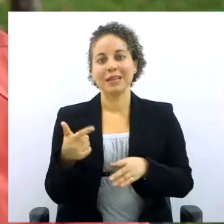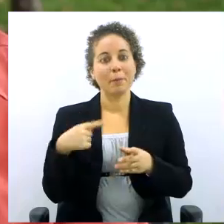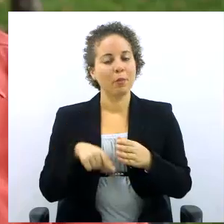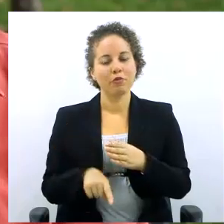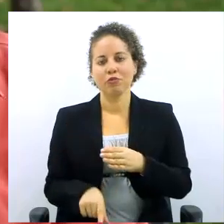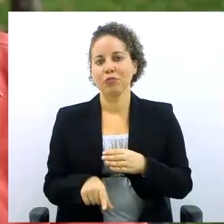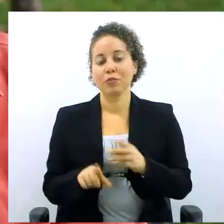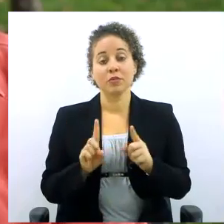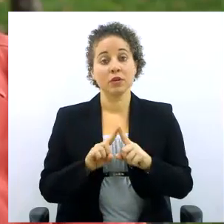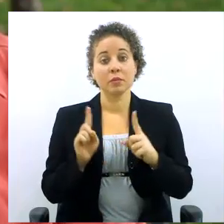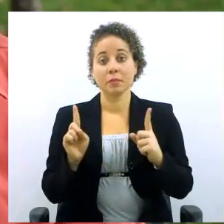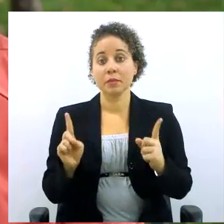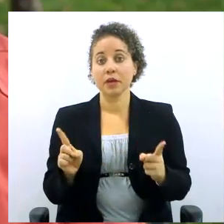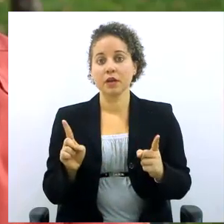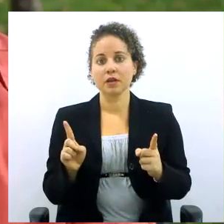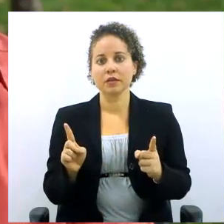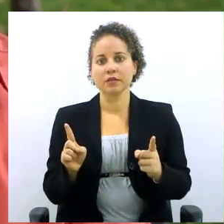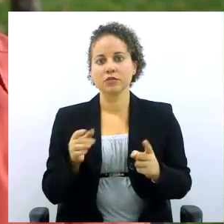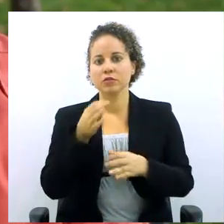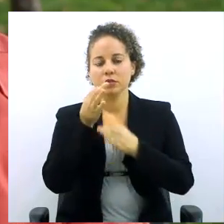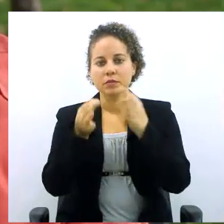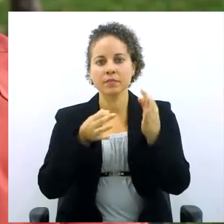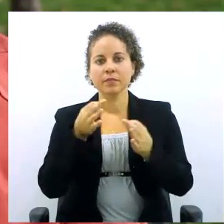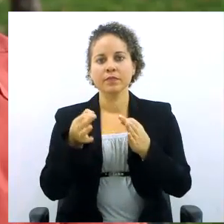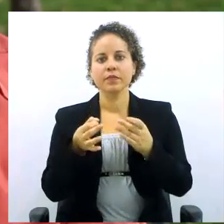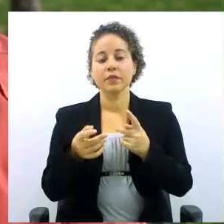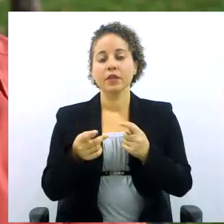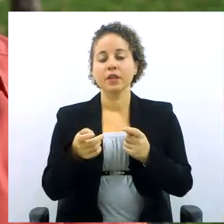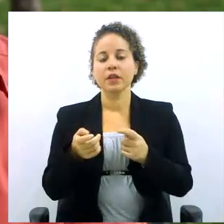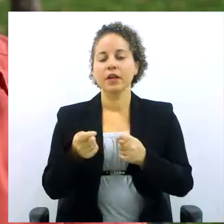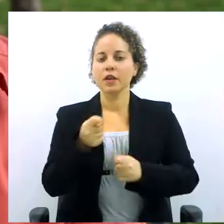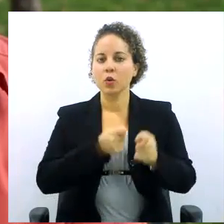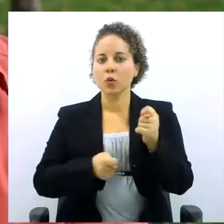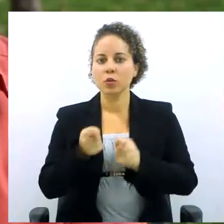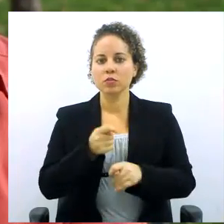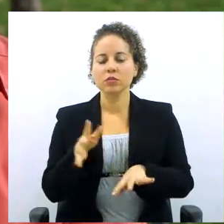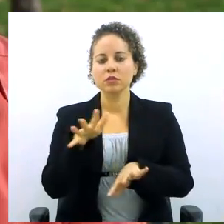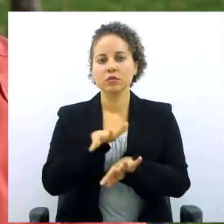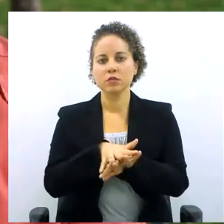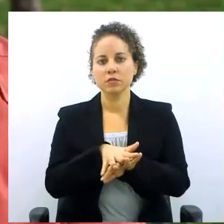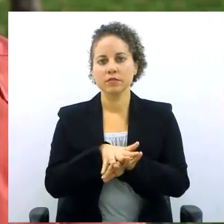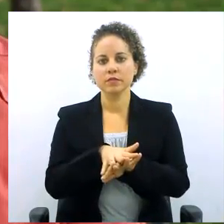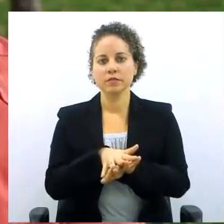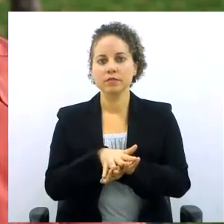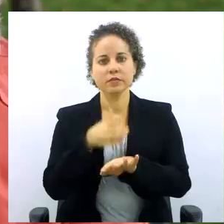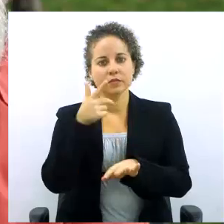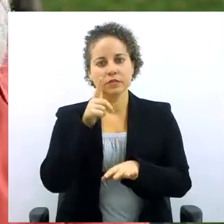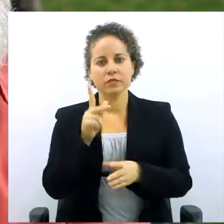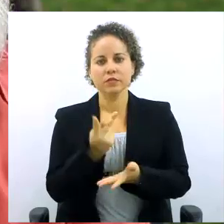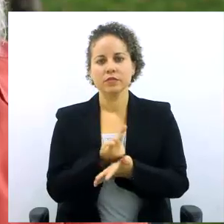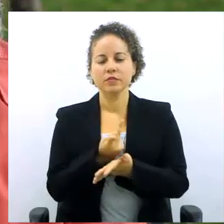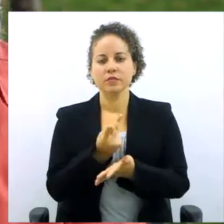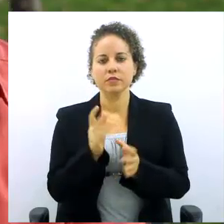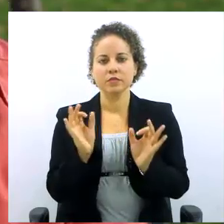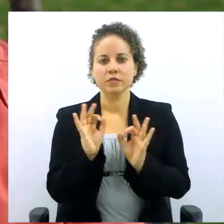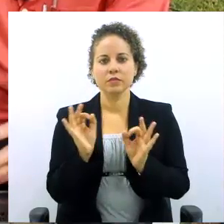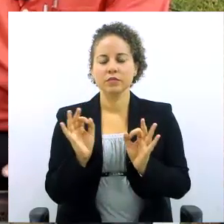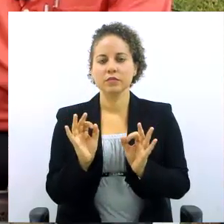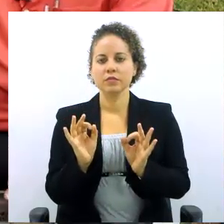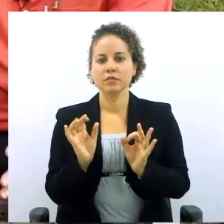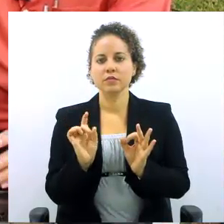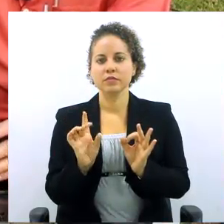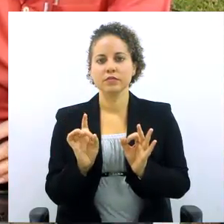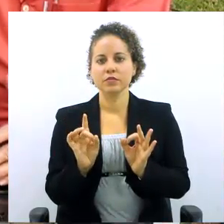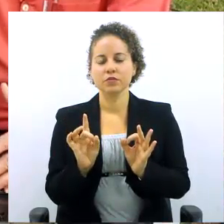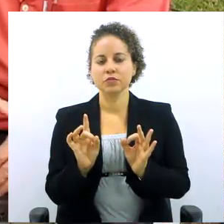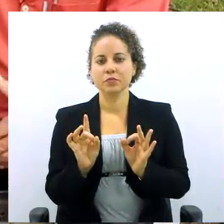Mas essa expressão economia inclusiva não surgiu por conta disso. Aí surgiu somente por